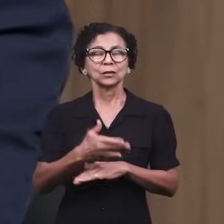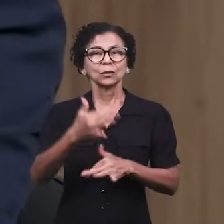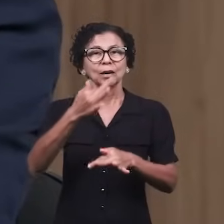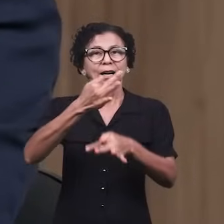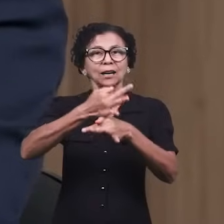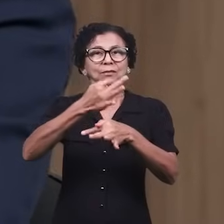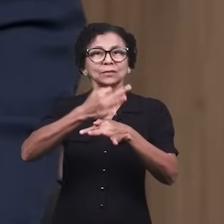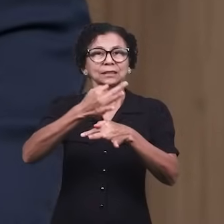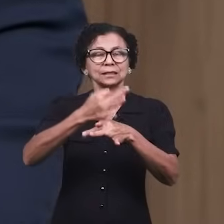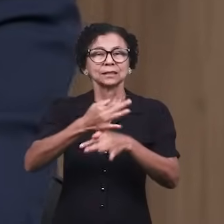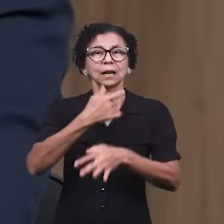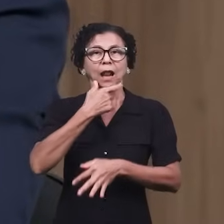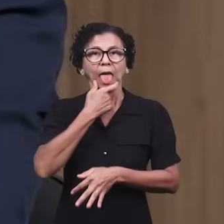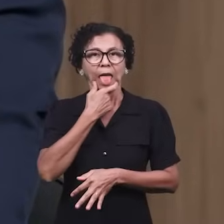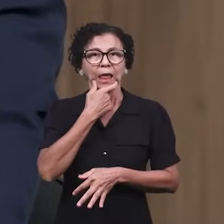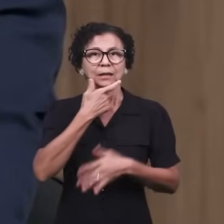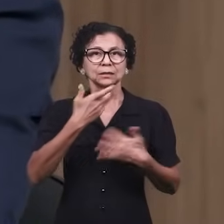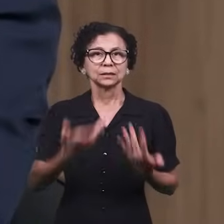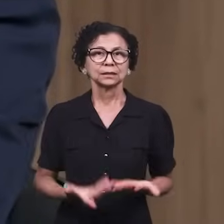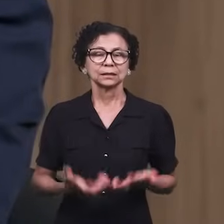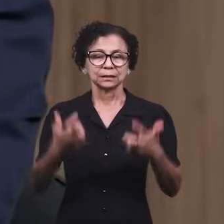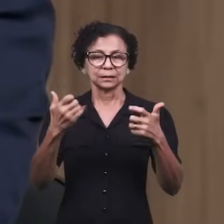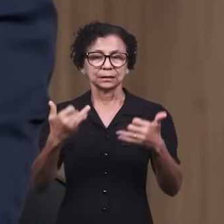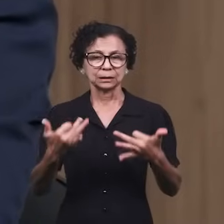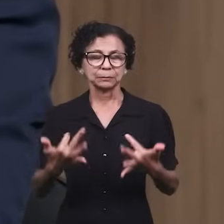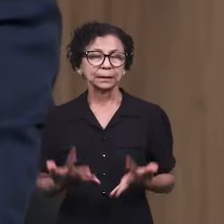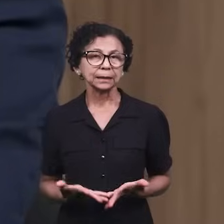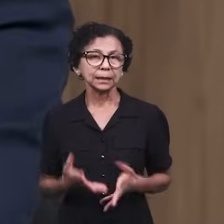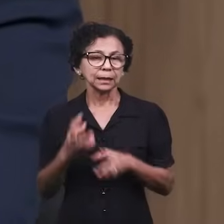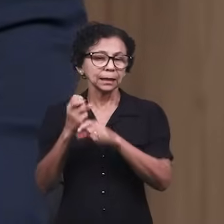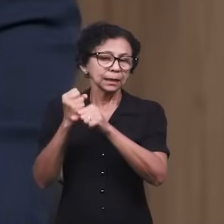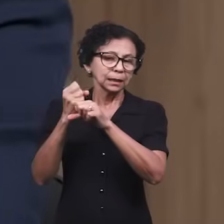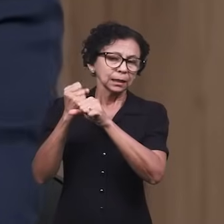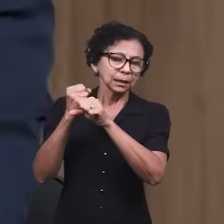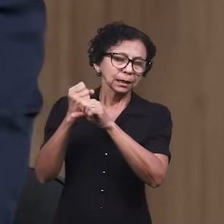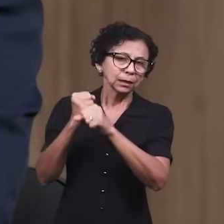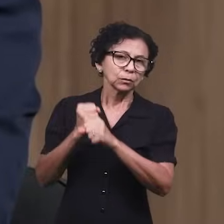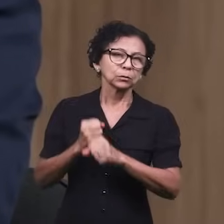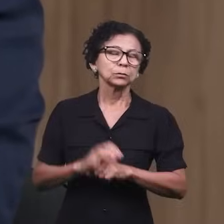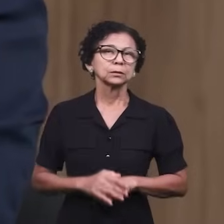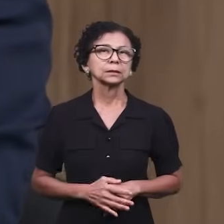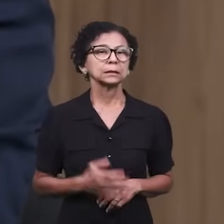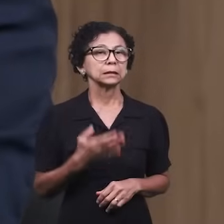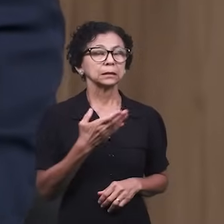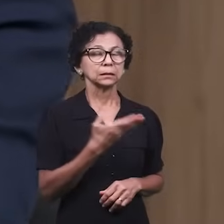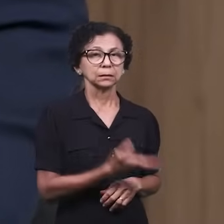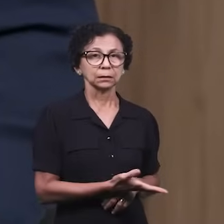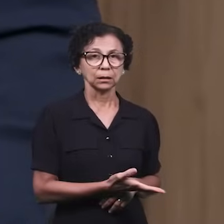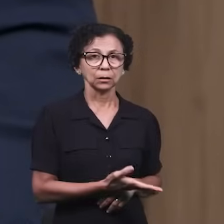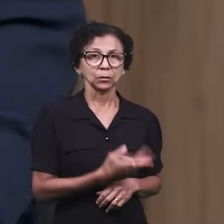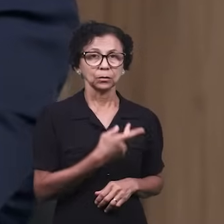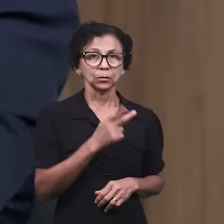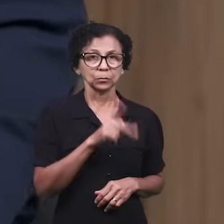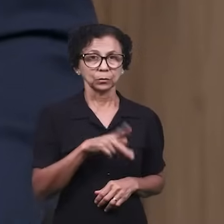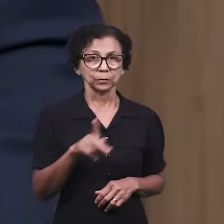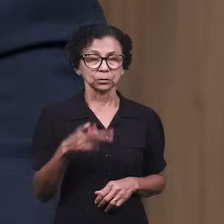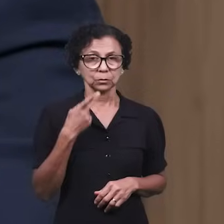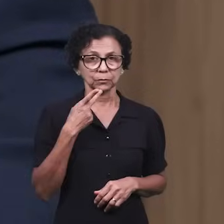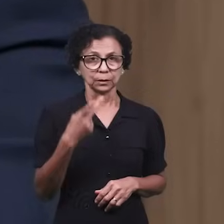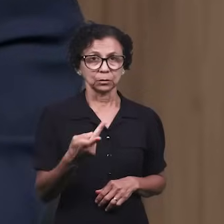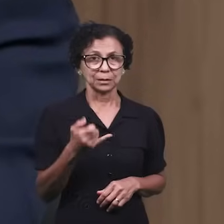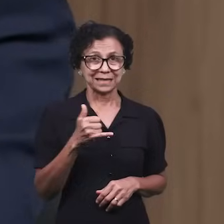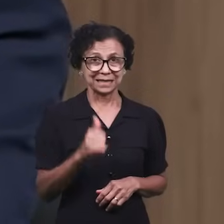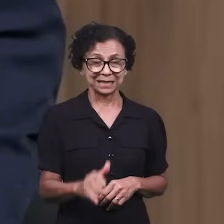de Einstein, para explicar os cálculos ali. Então, igual o pastor Tiago falou aqui, se nós tiramos